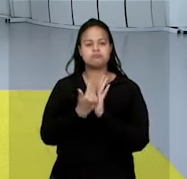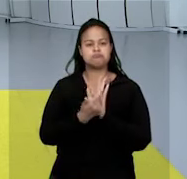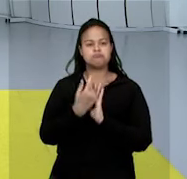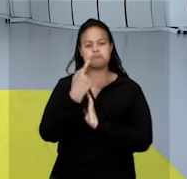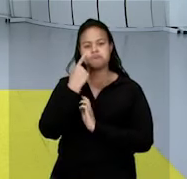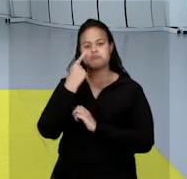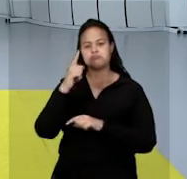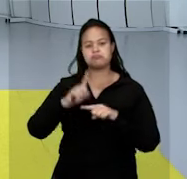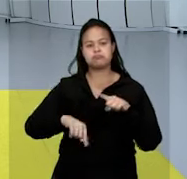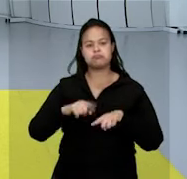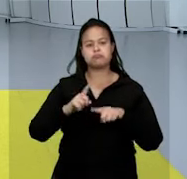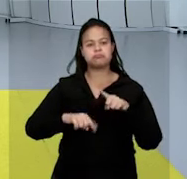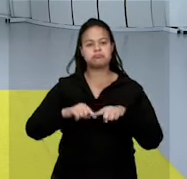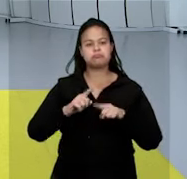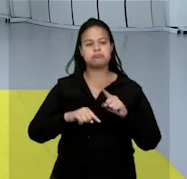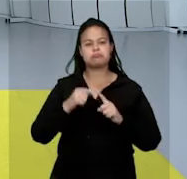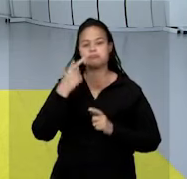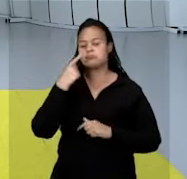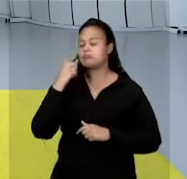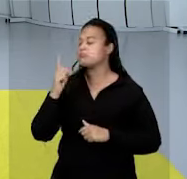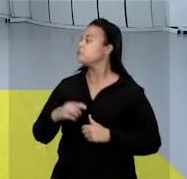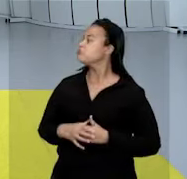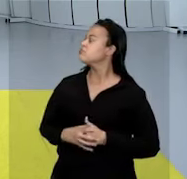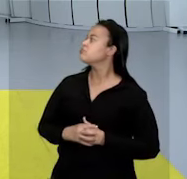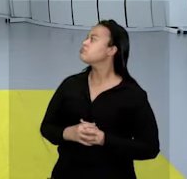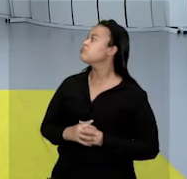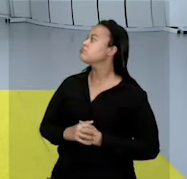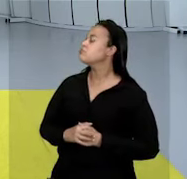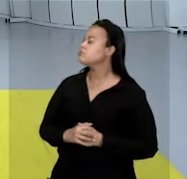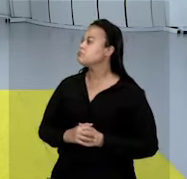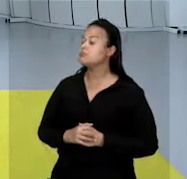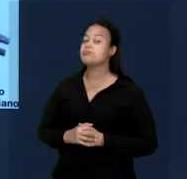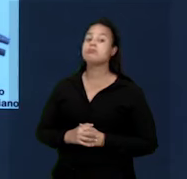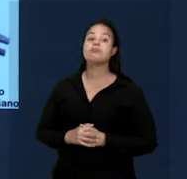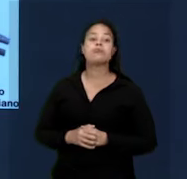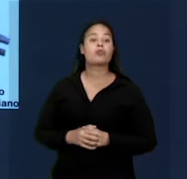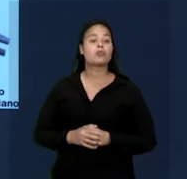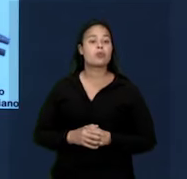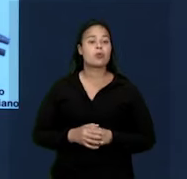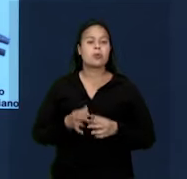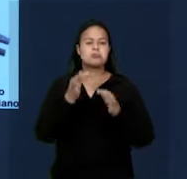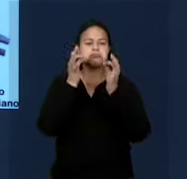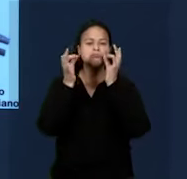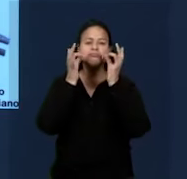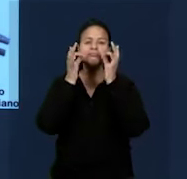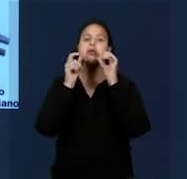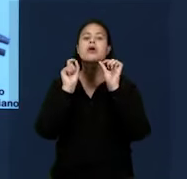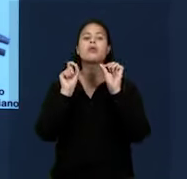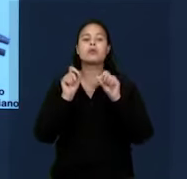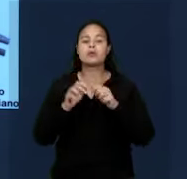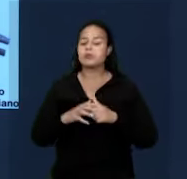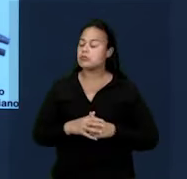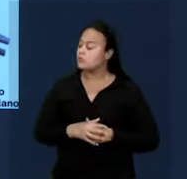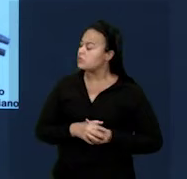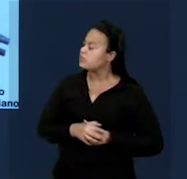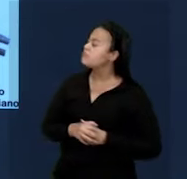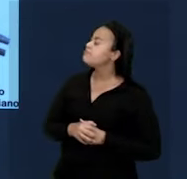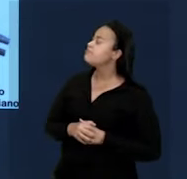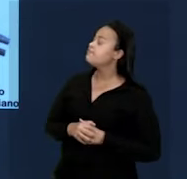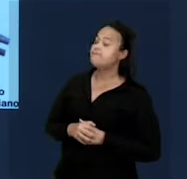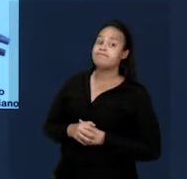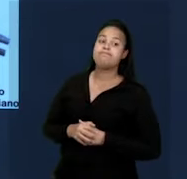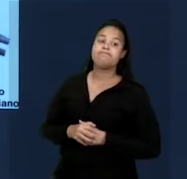quando eu vejo a medula nessa posição, o que eu vou observar? Eu vou observar